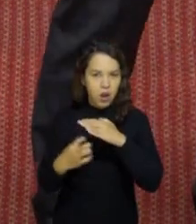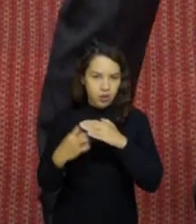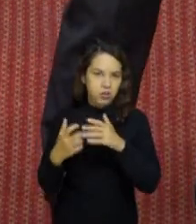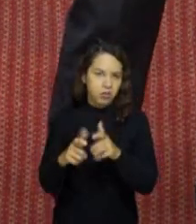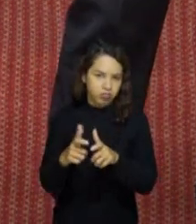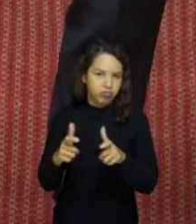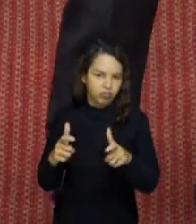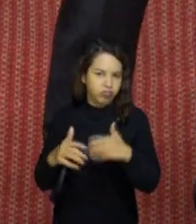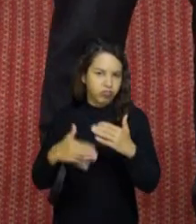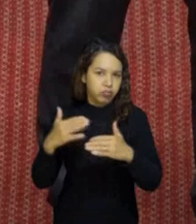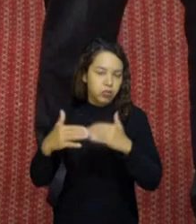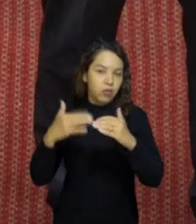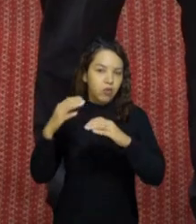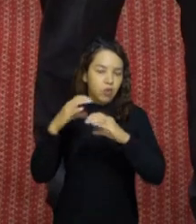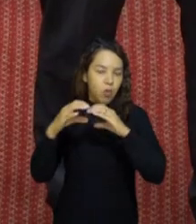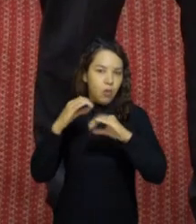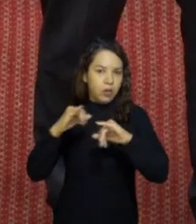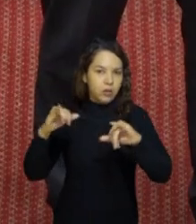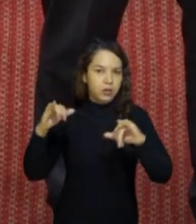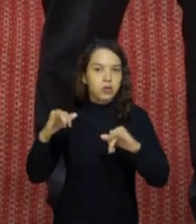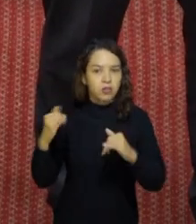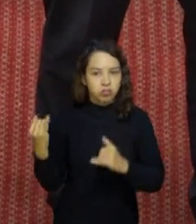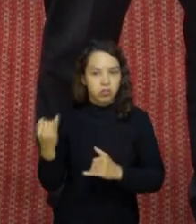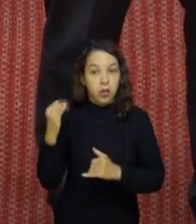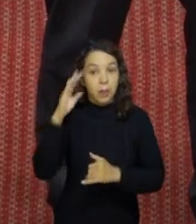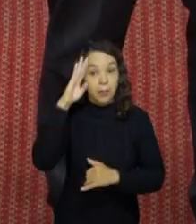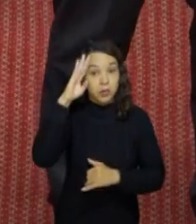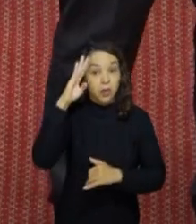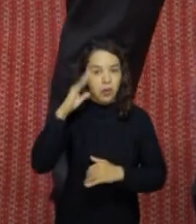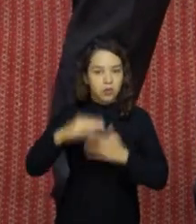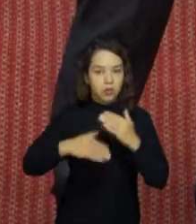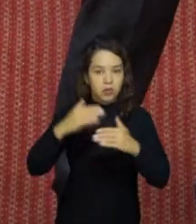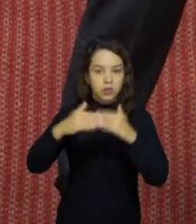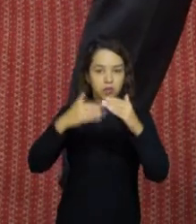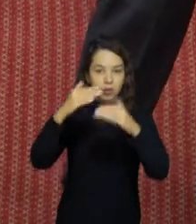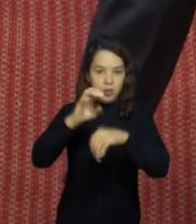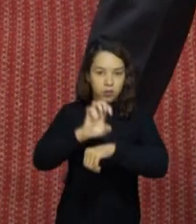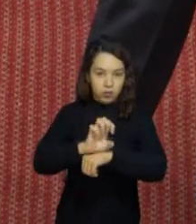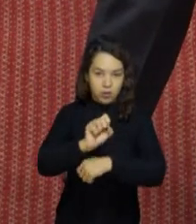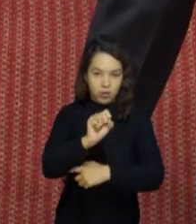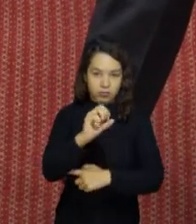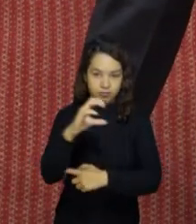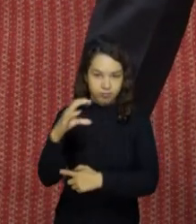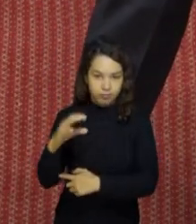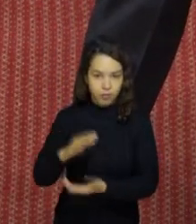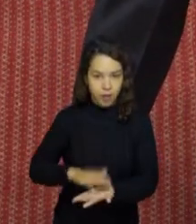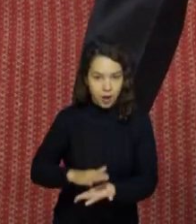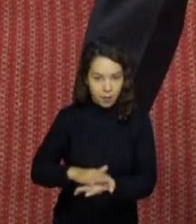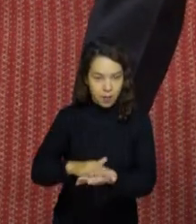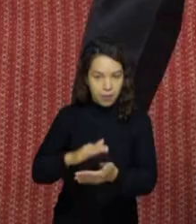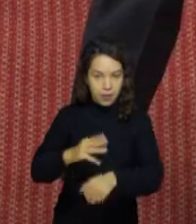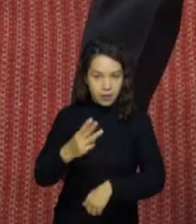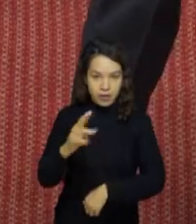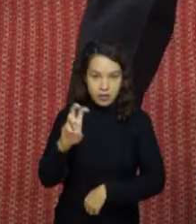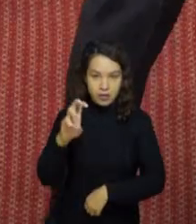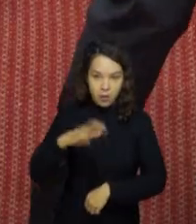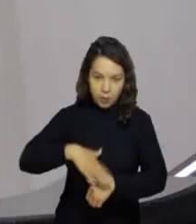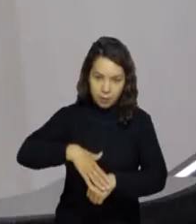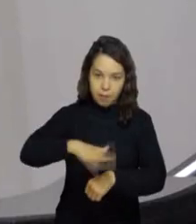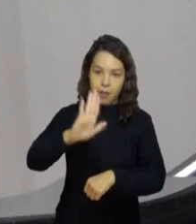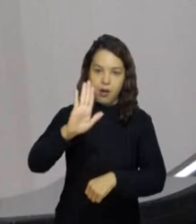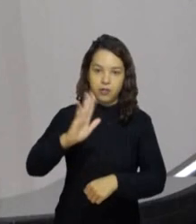dos meios de comunicação, mas principalmente com o desenvolvimento de Santa Catarina. Parabéns e que venham mais 35 anos.